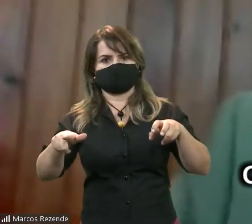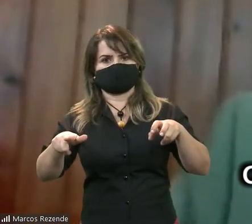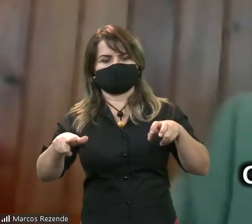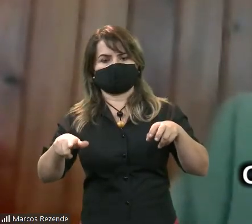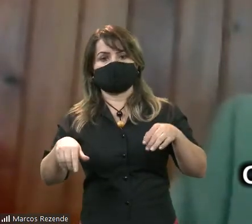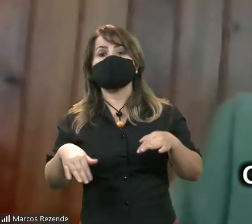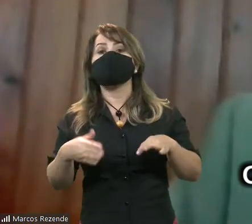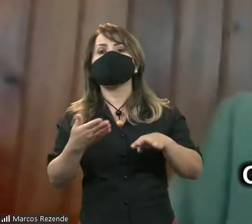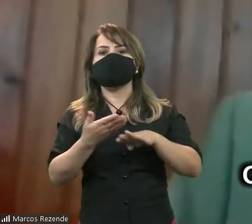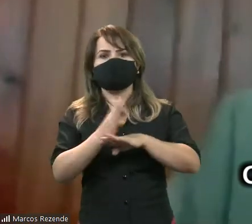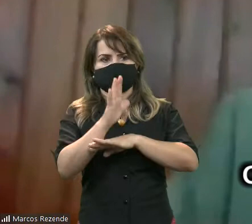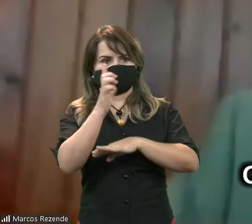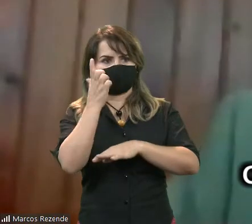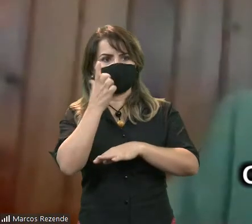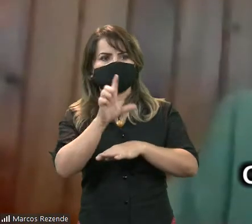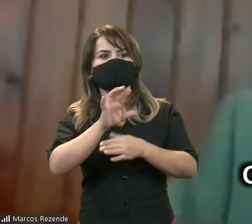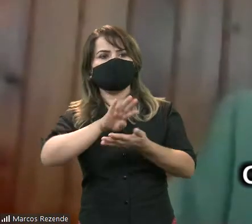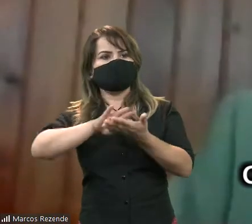Aprovado.